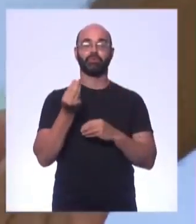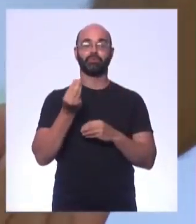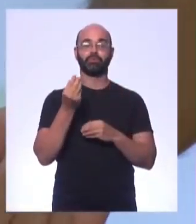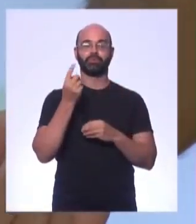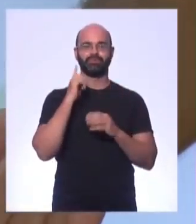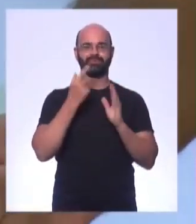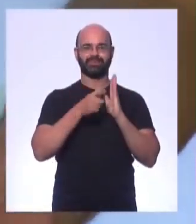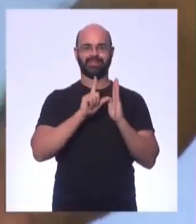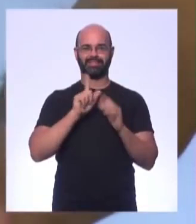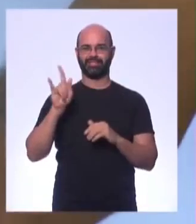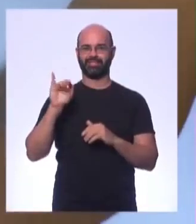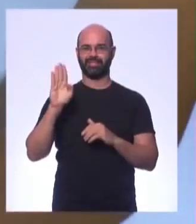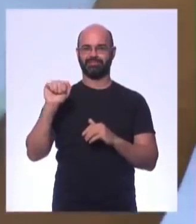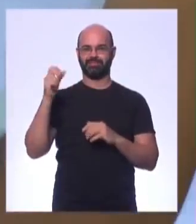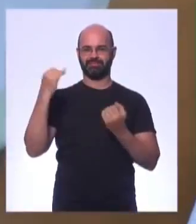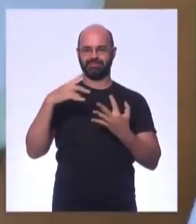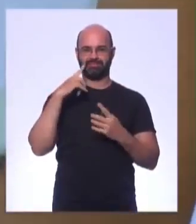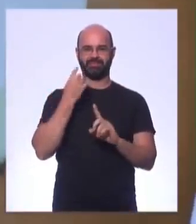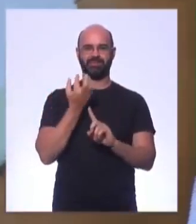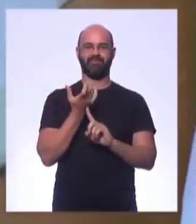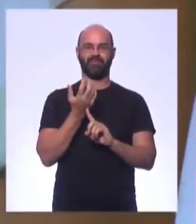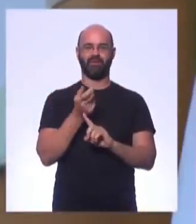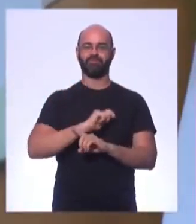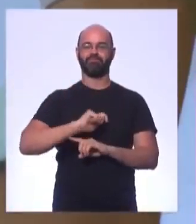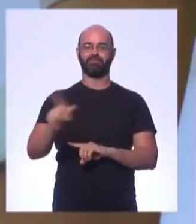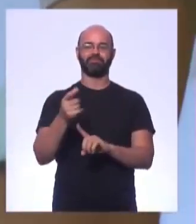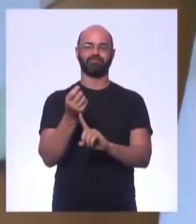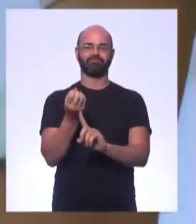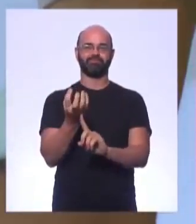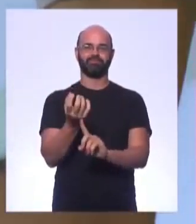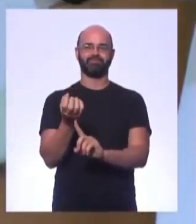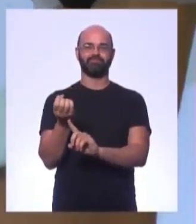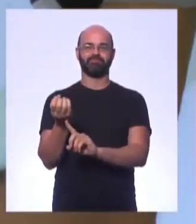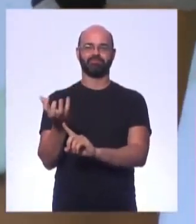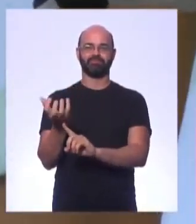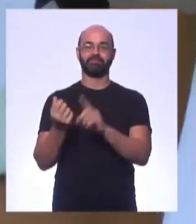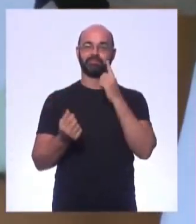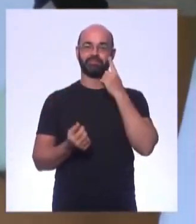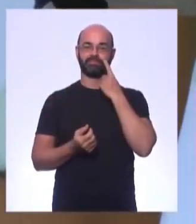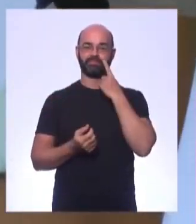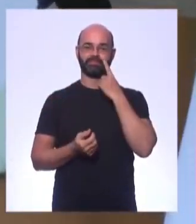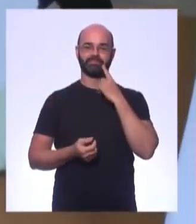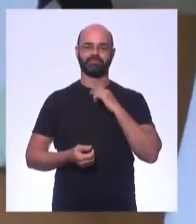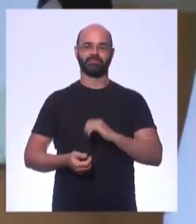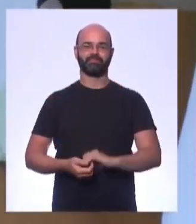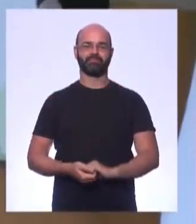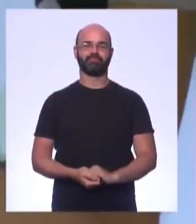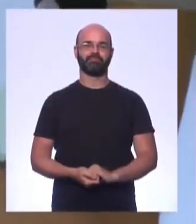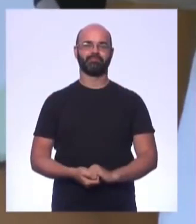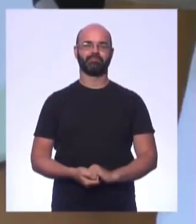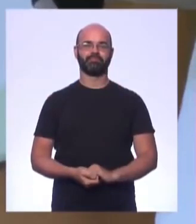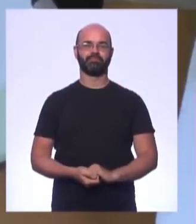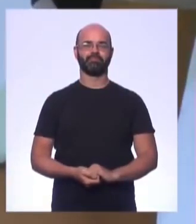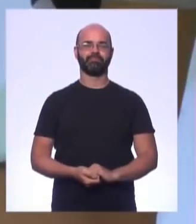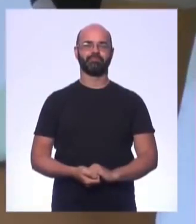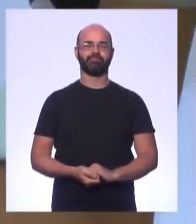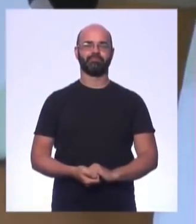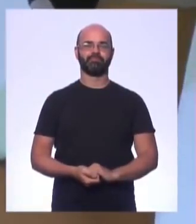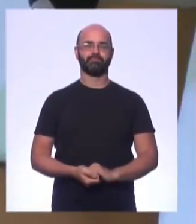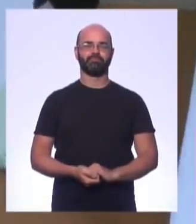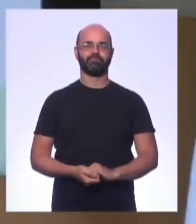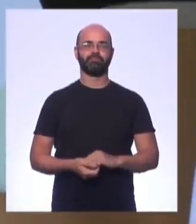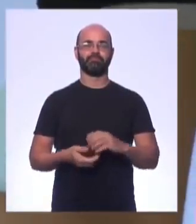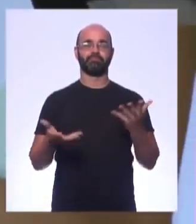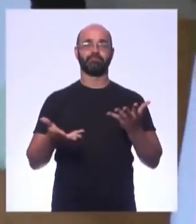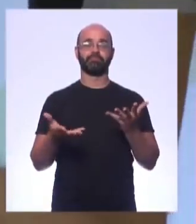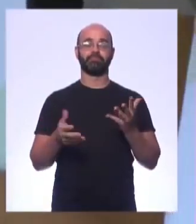Como o Giba disse, tocando fogo, né? Deixa eu posicionar aqui. Isso. E aí agora a gente vai